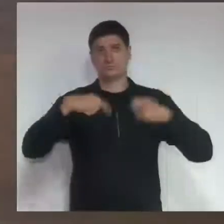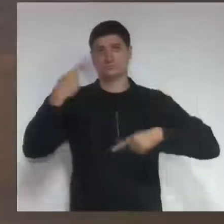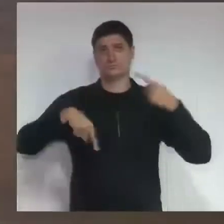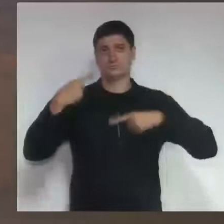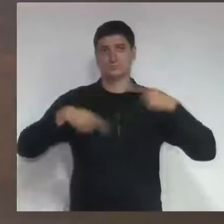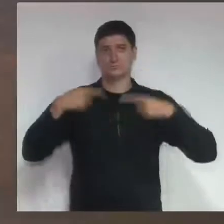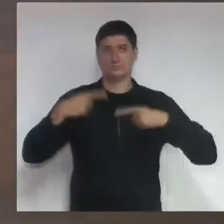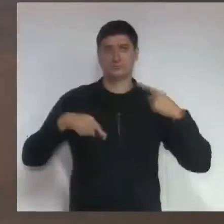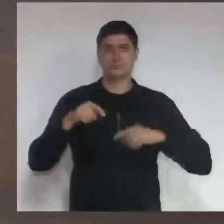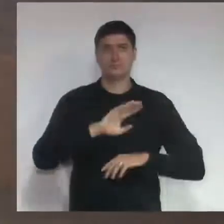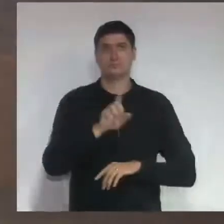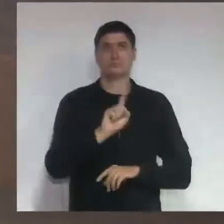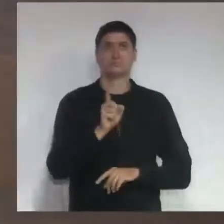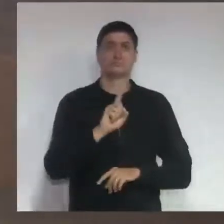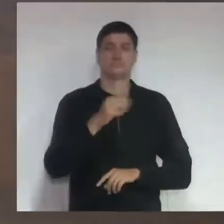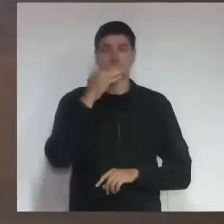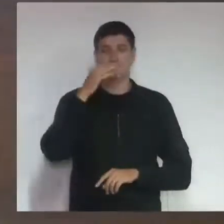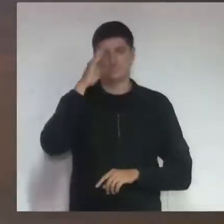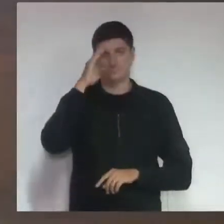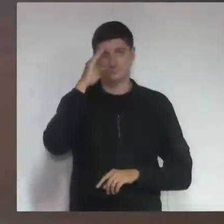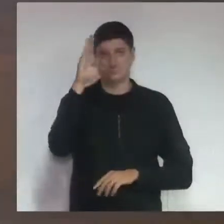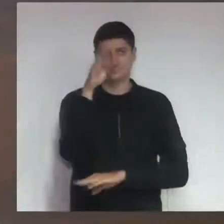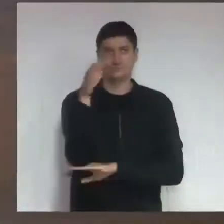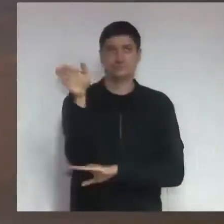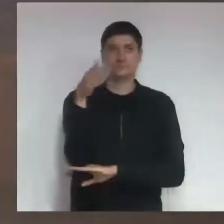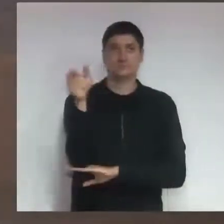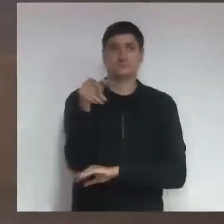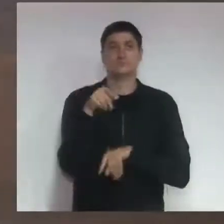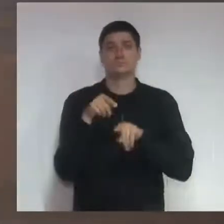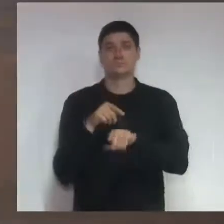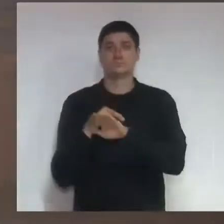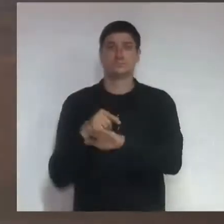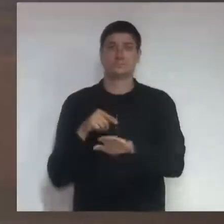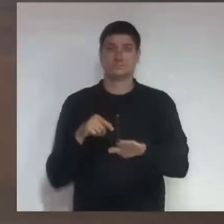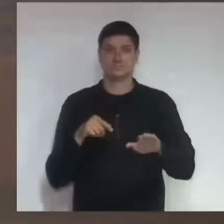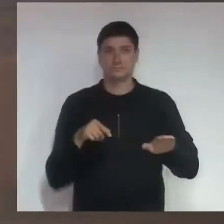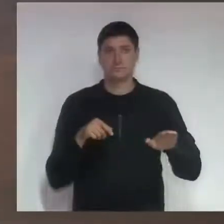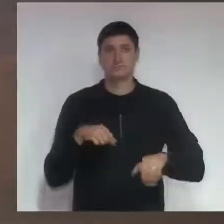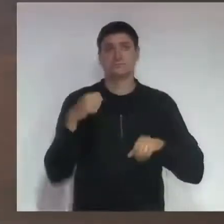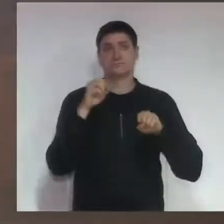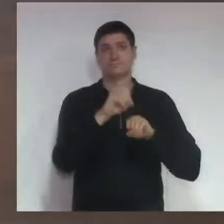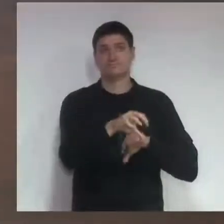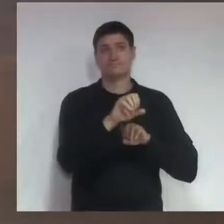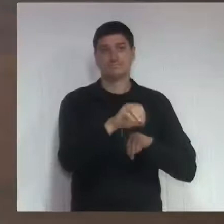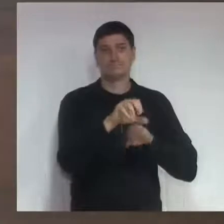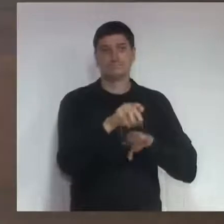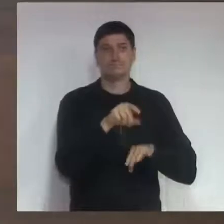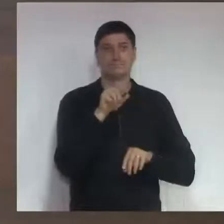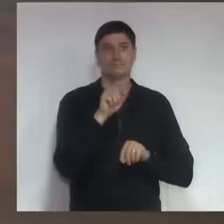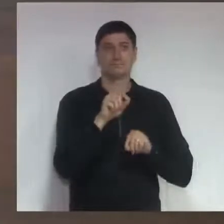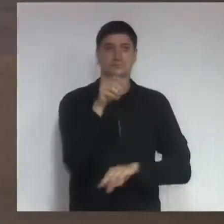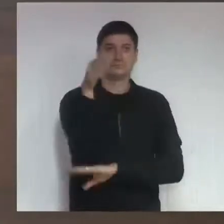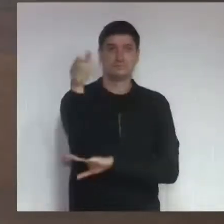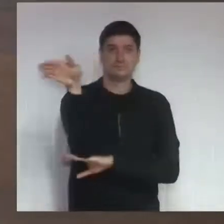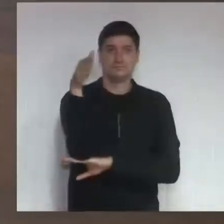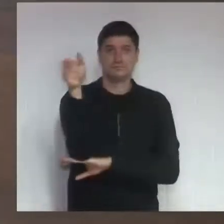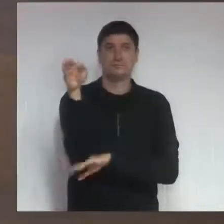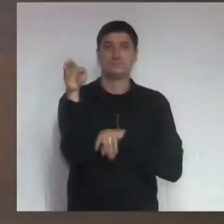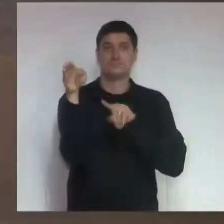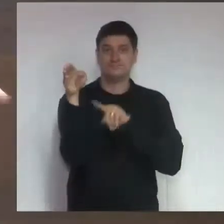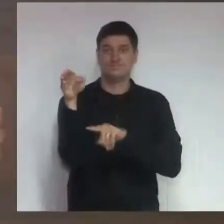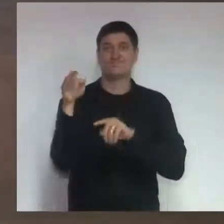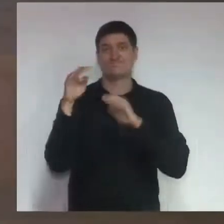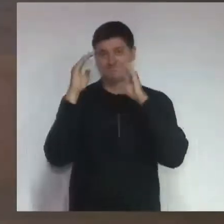símbolo. Não é? O que eu quero dizer? Que é importante para as crianças que elas saibam que valorizar a bandeira nada mais é do